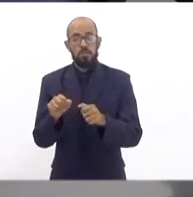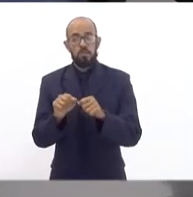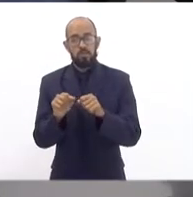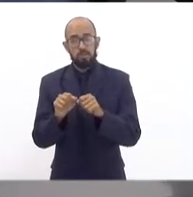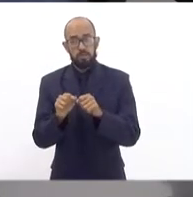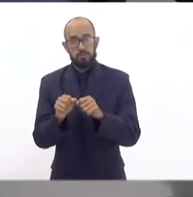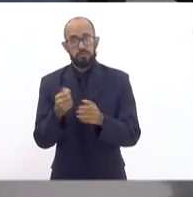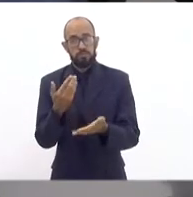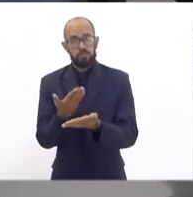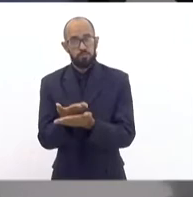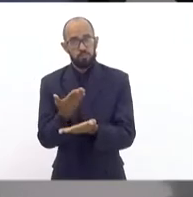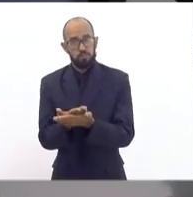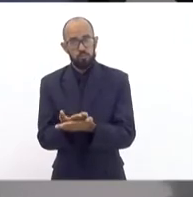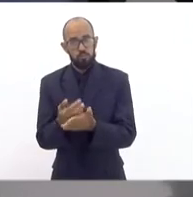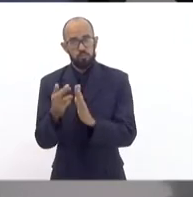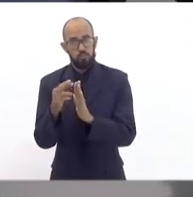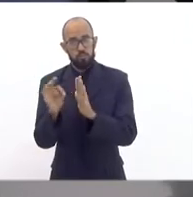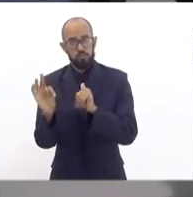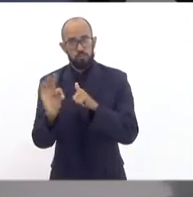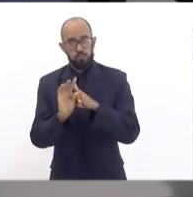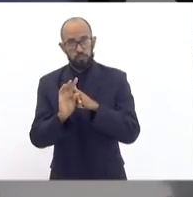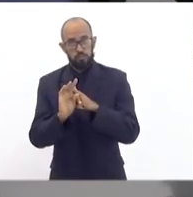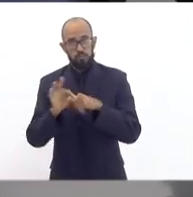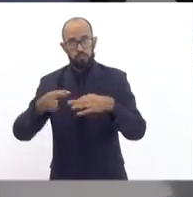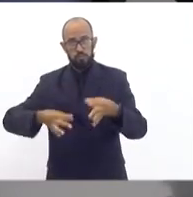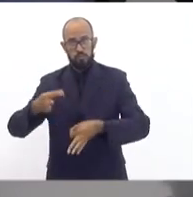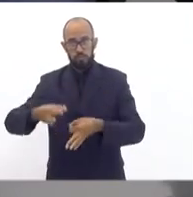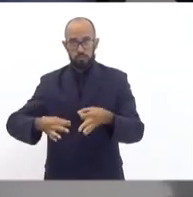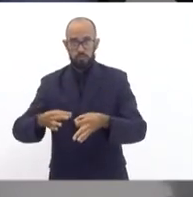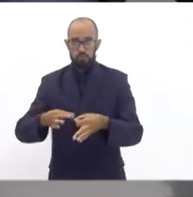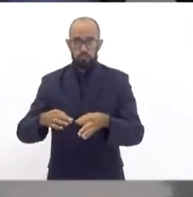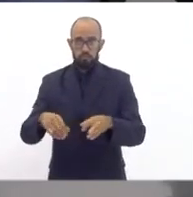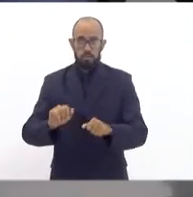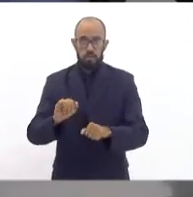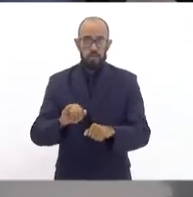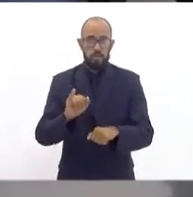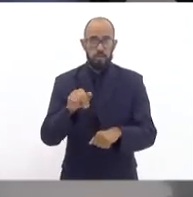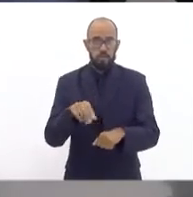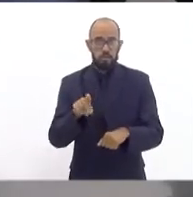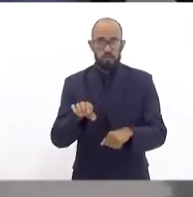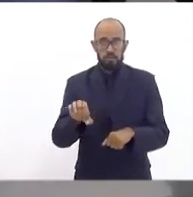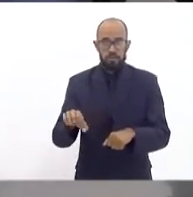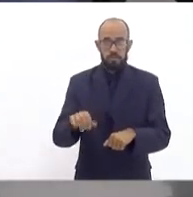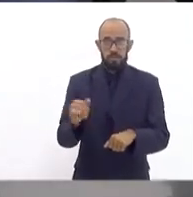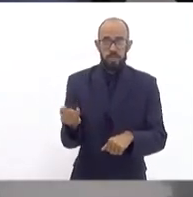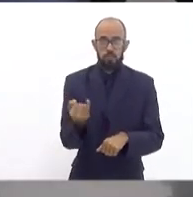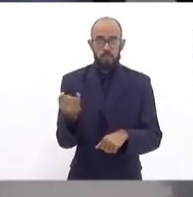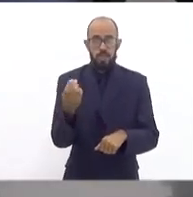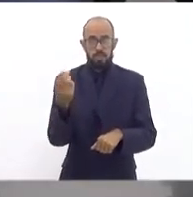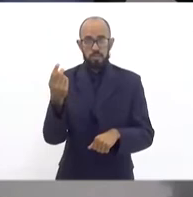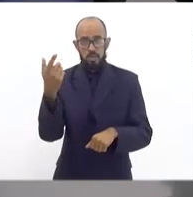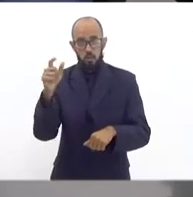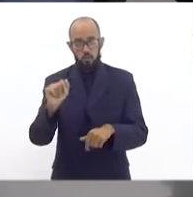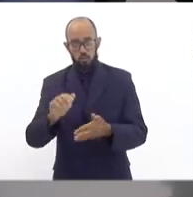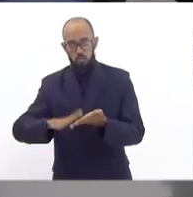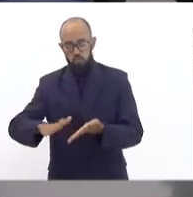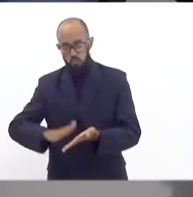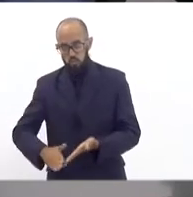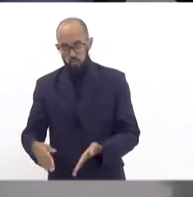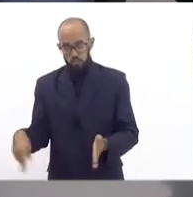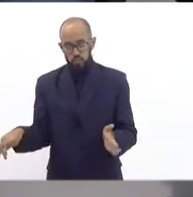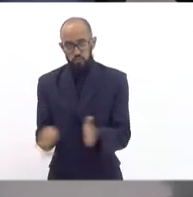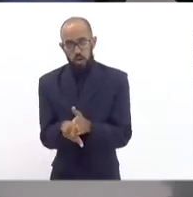jurídicos para a construção de índice próprio que reflita o impacto da inflação nos custos específicos